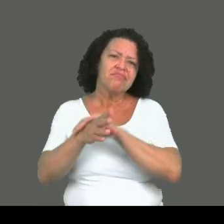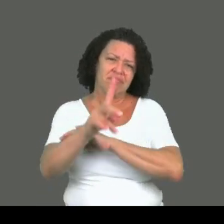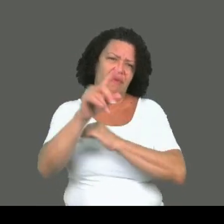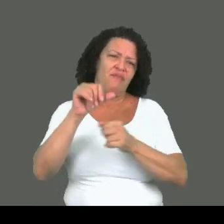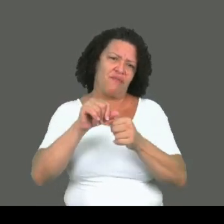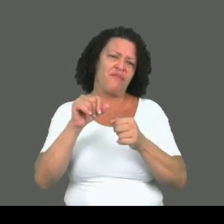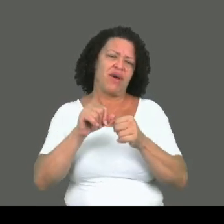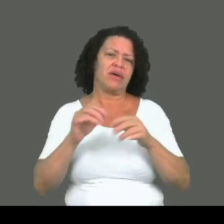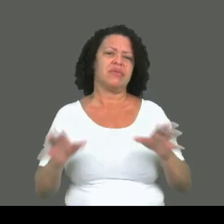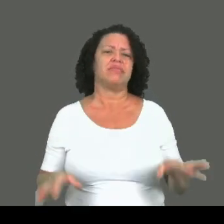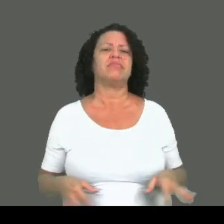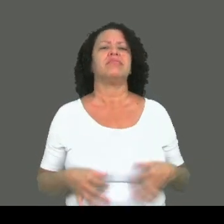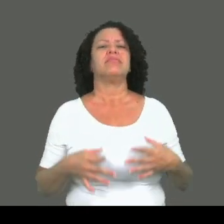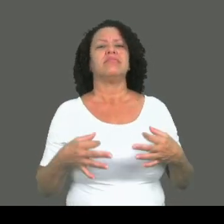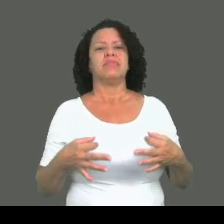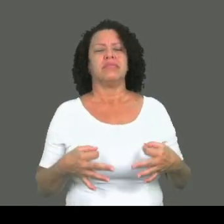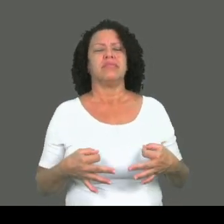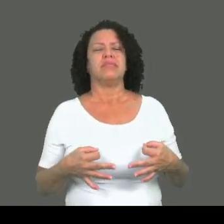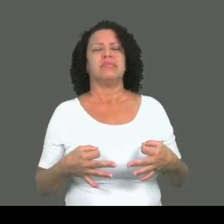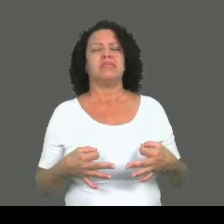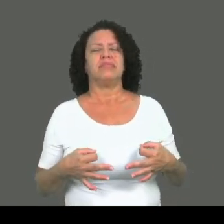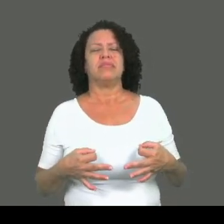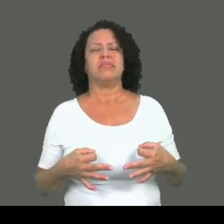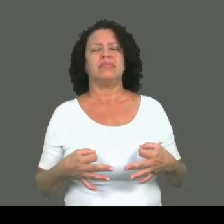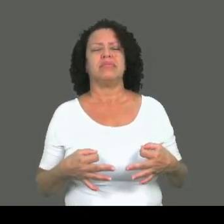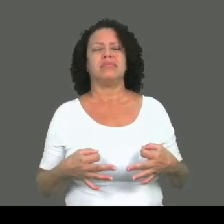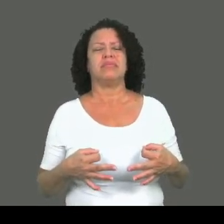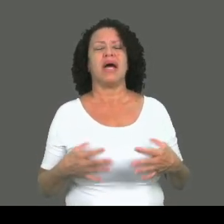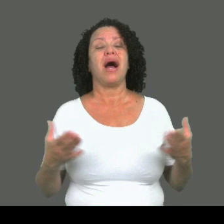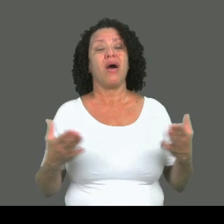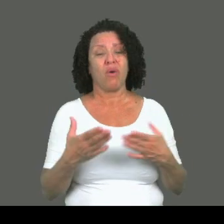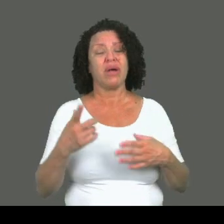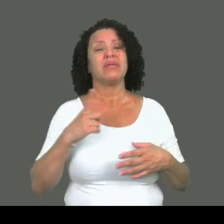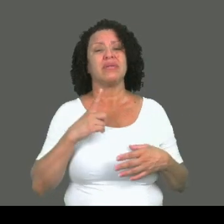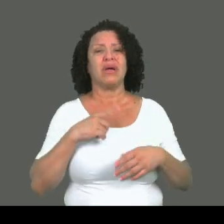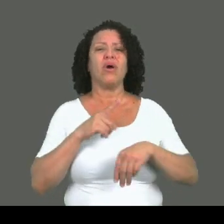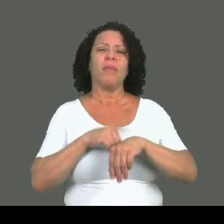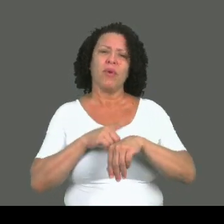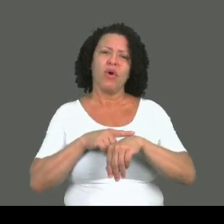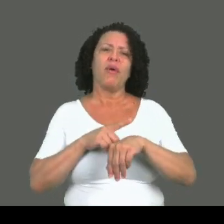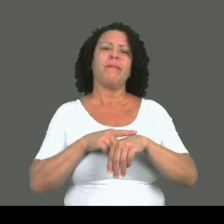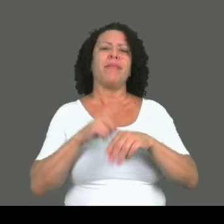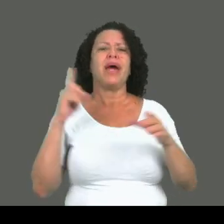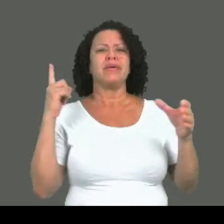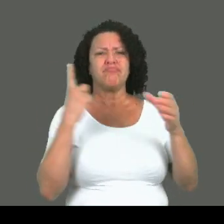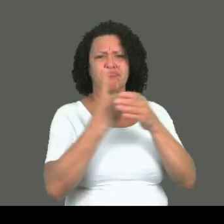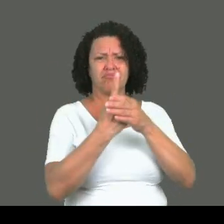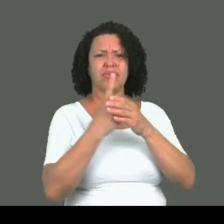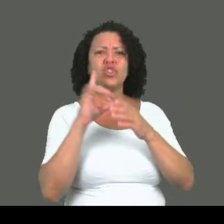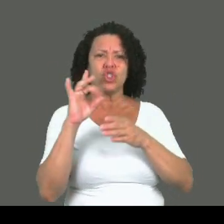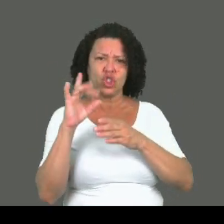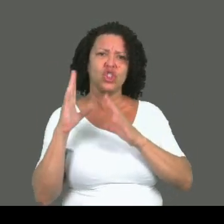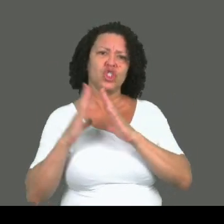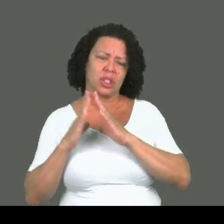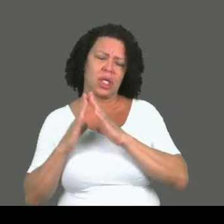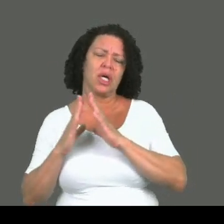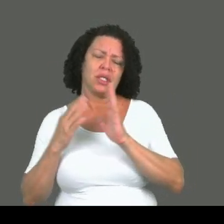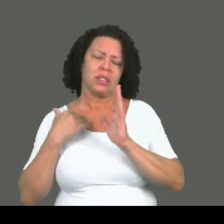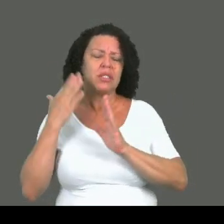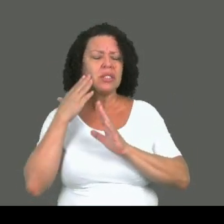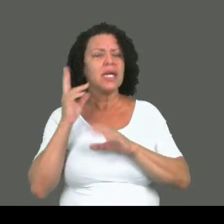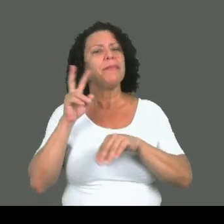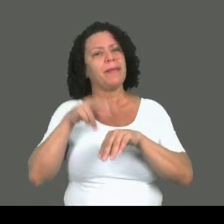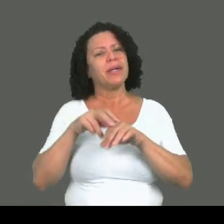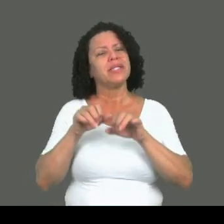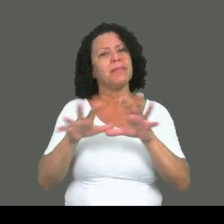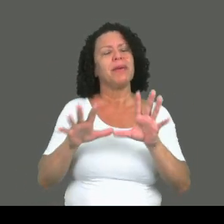se você conseguir então realizar, a gente está num período ainda de um certo isolamento social, né? Pandemia e tudo